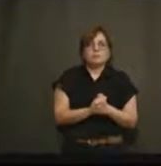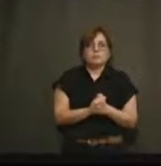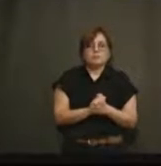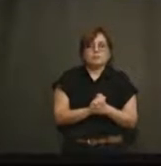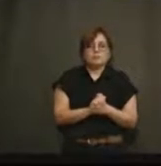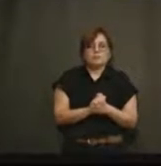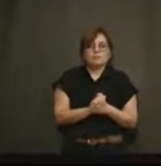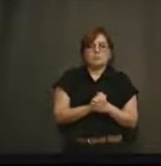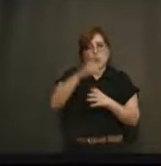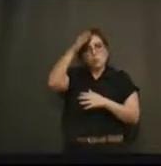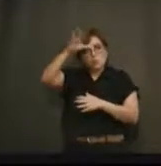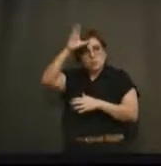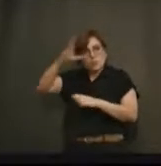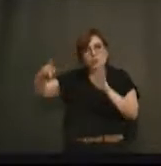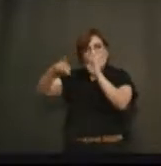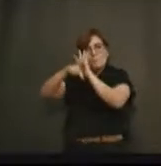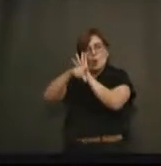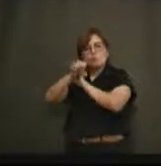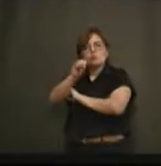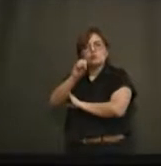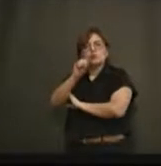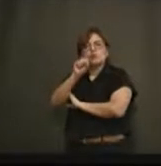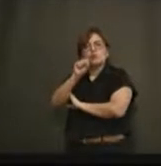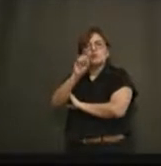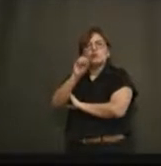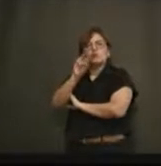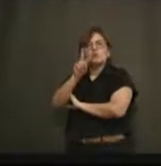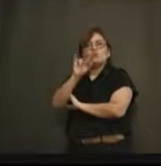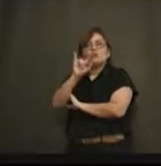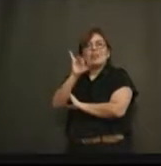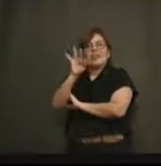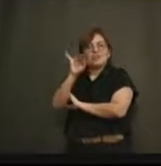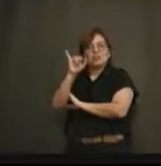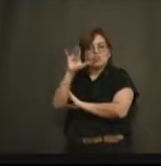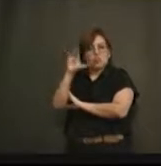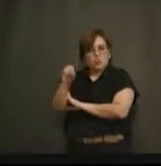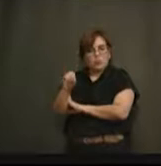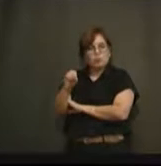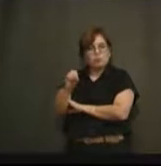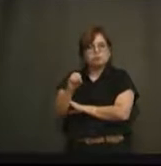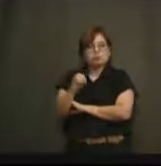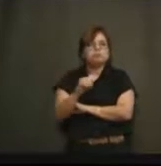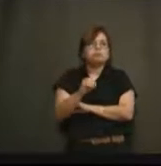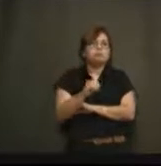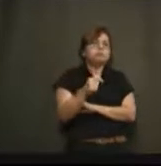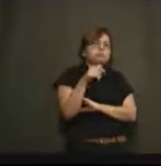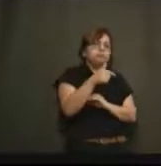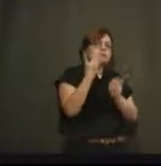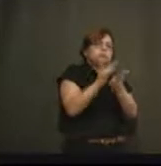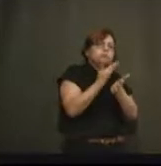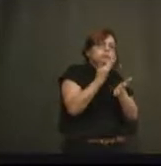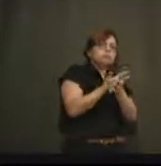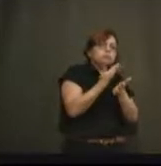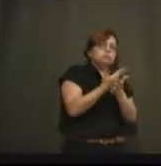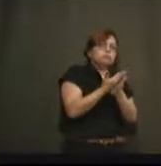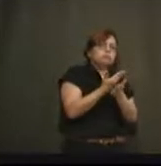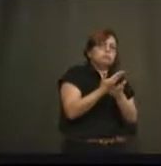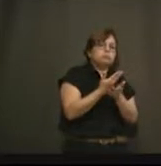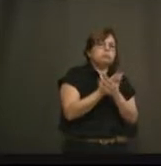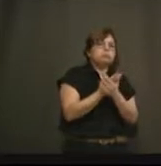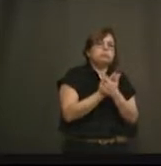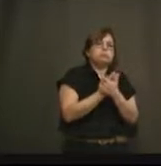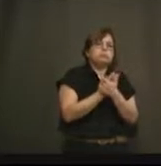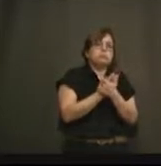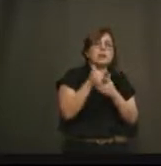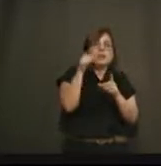cientistas soviéticos, mas não tinha havido muito trabalho sobre o assunto, quase nada, não havia um único teorema. Lefschetz escreve sobre isso,